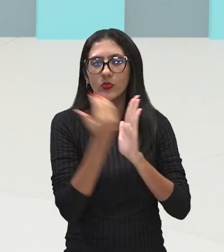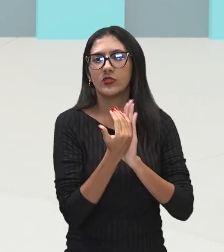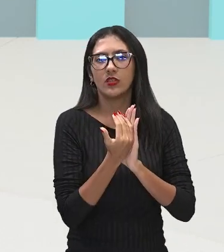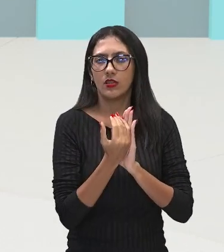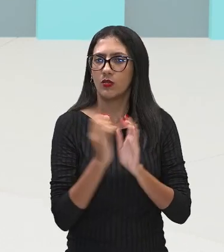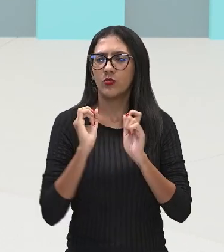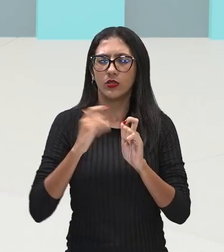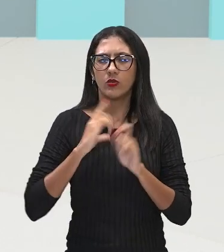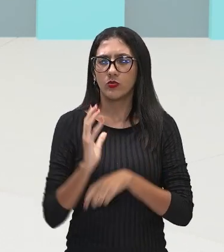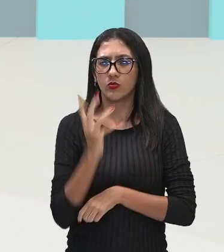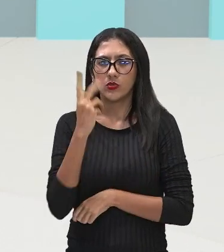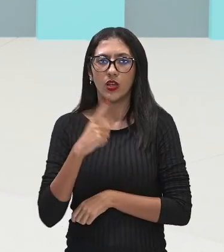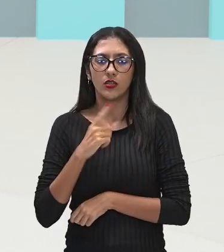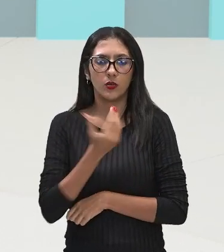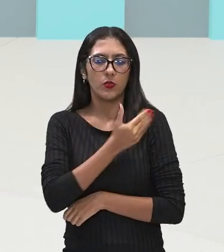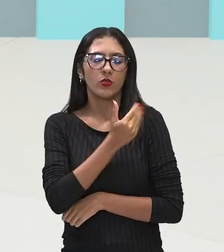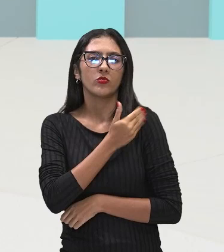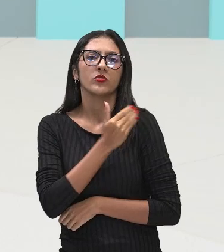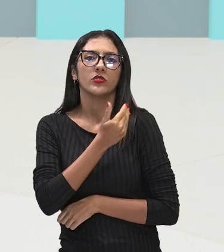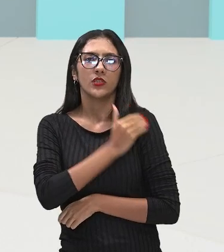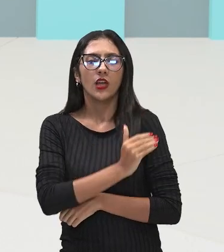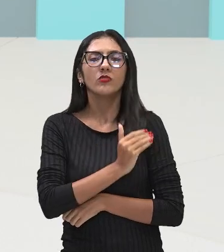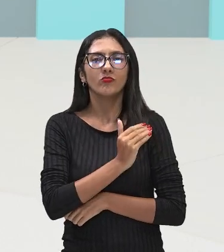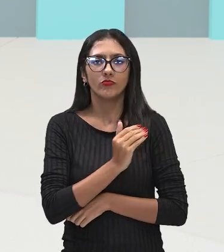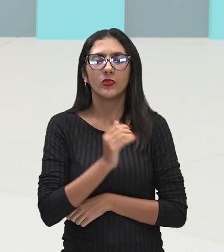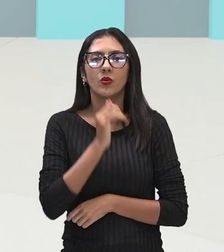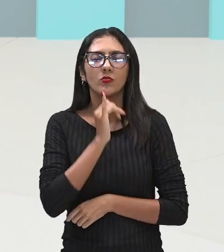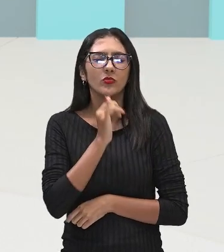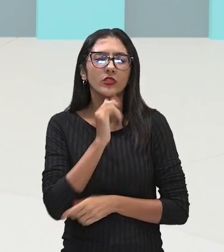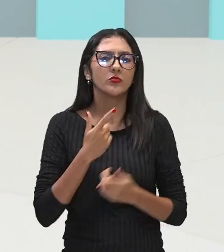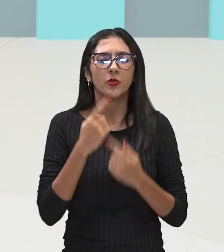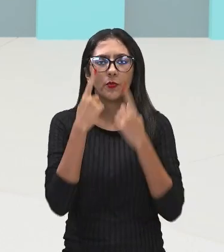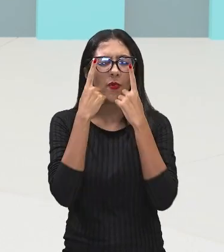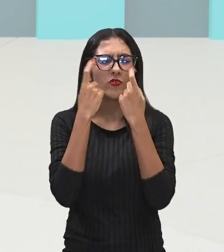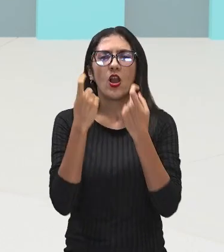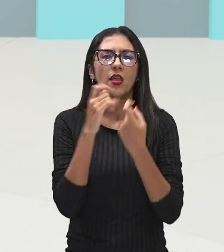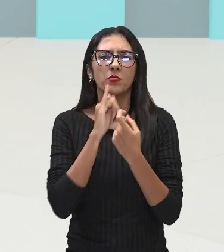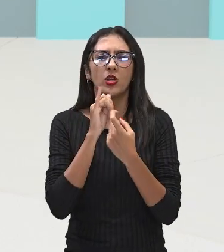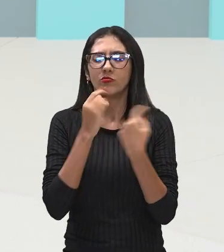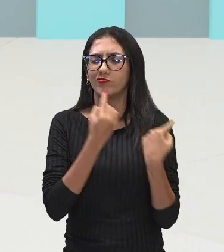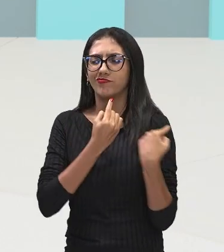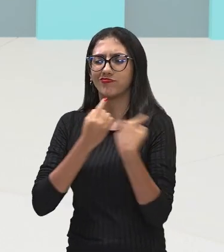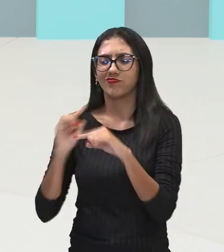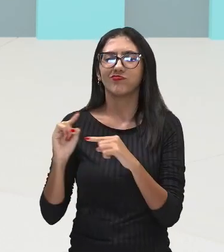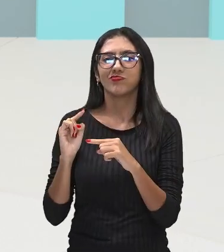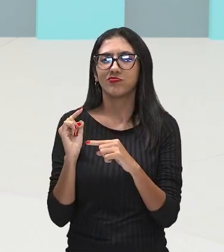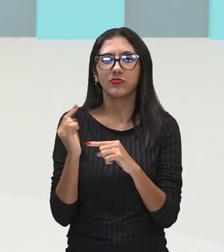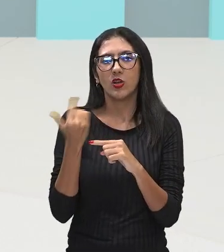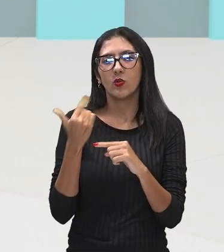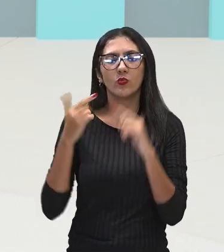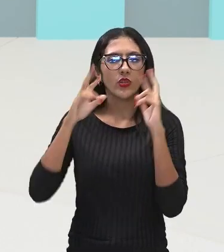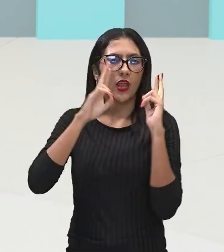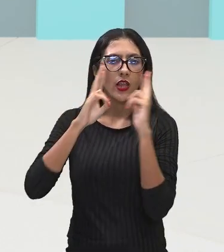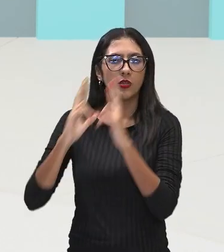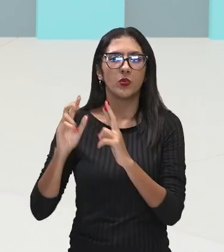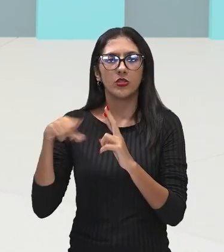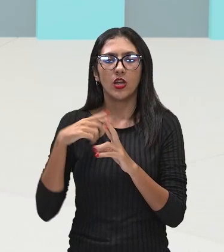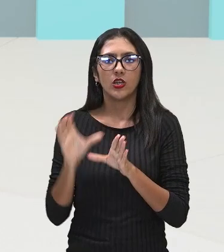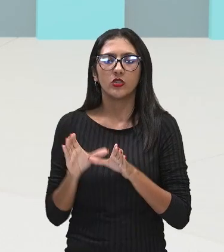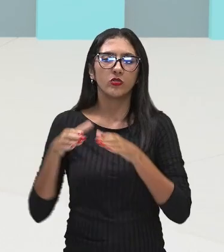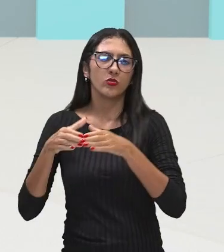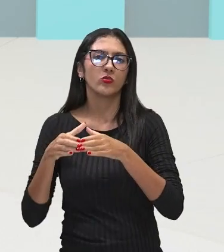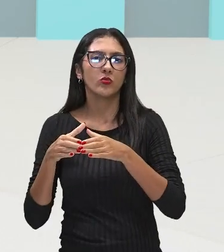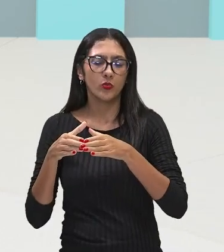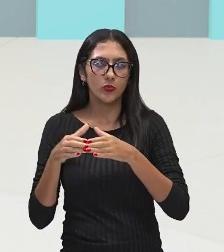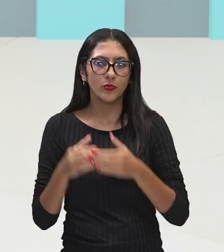preconceito, muitas vezes manifestado pela violência simbólica e a insuficiência estrutural educacional brasileira,